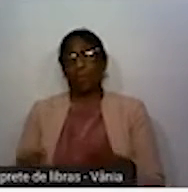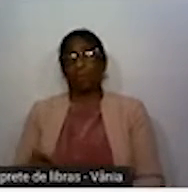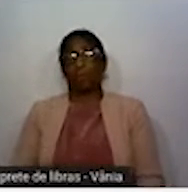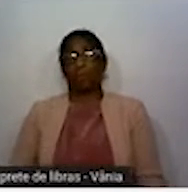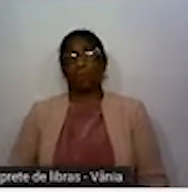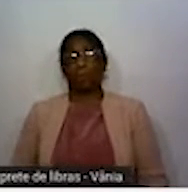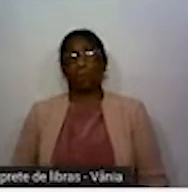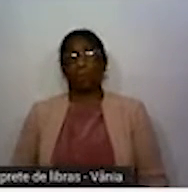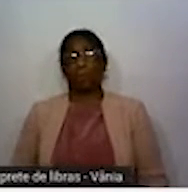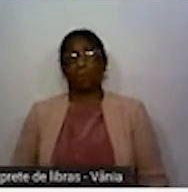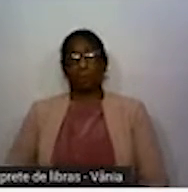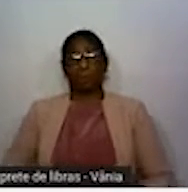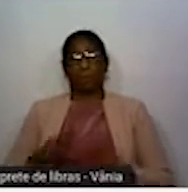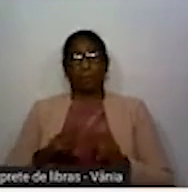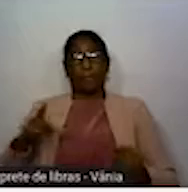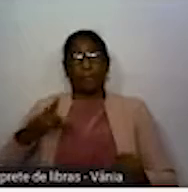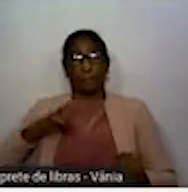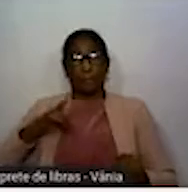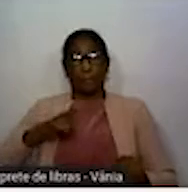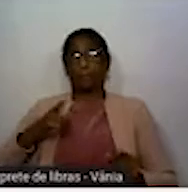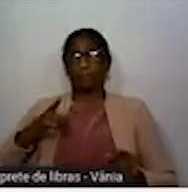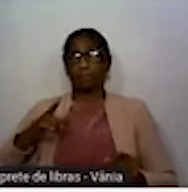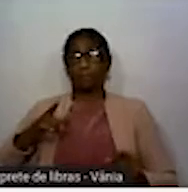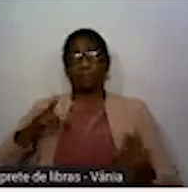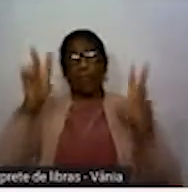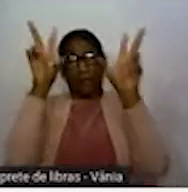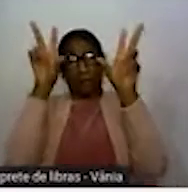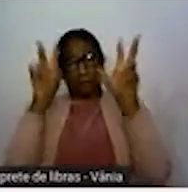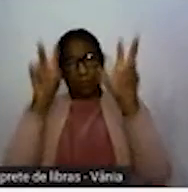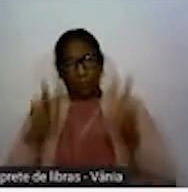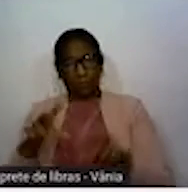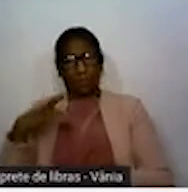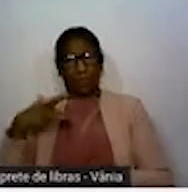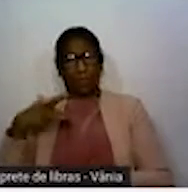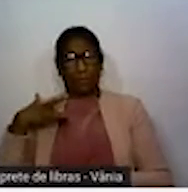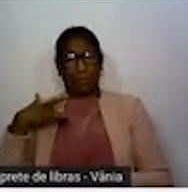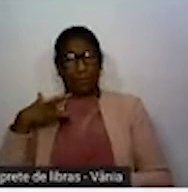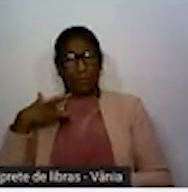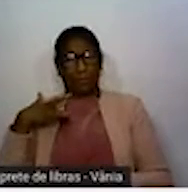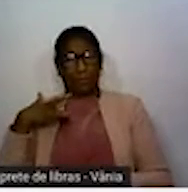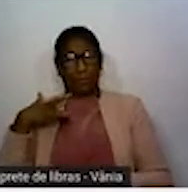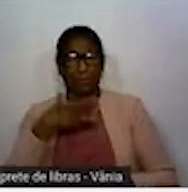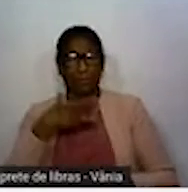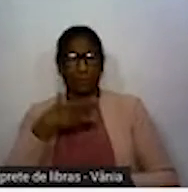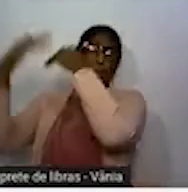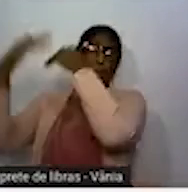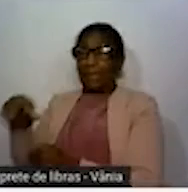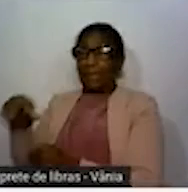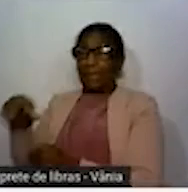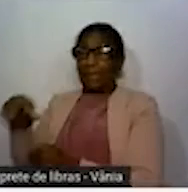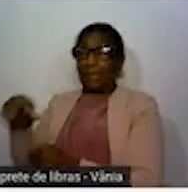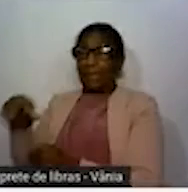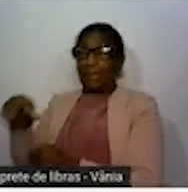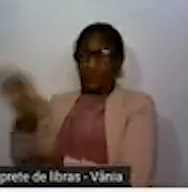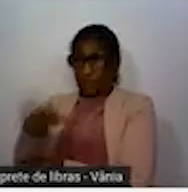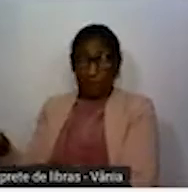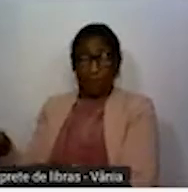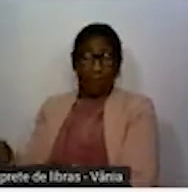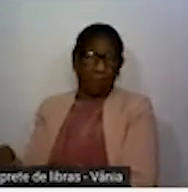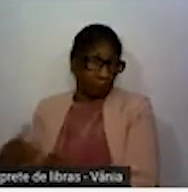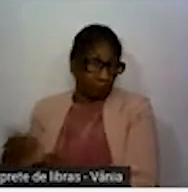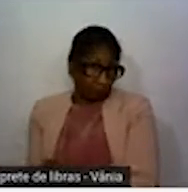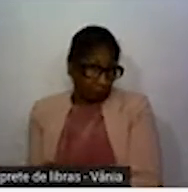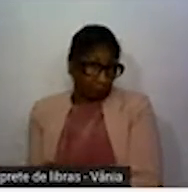desenvolvimento dessas crianças tanto é verdade que o rio grande do sul é referência nacional